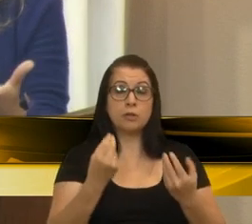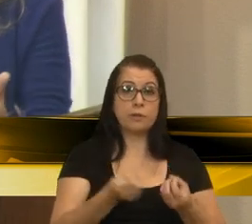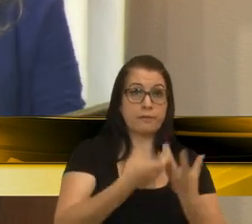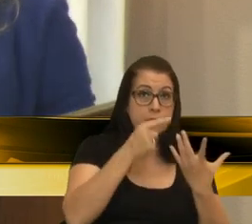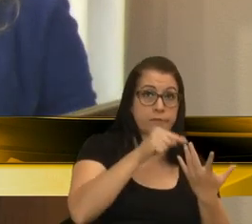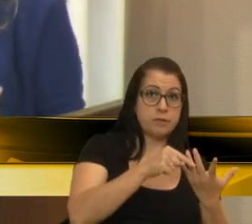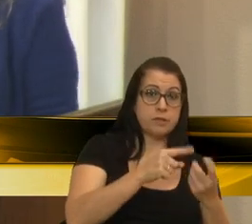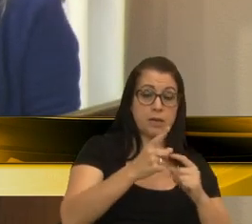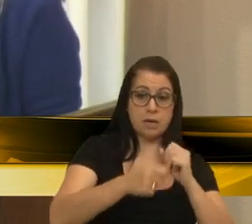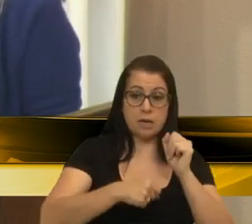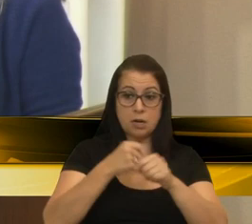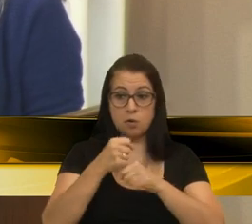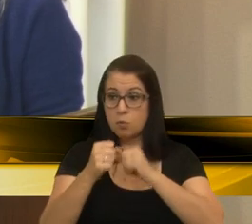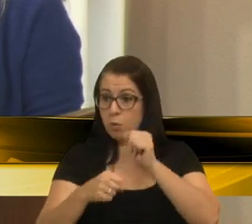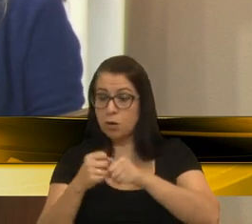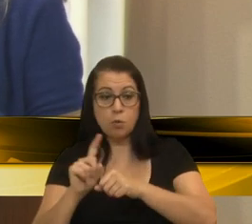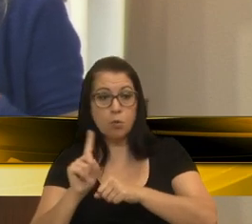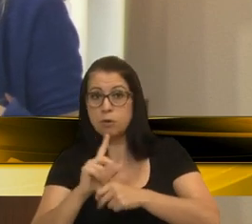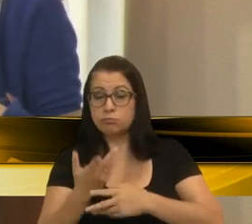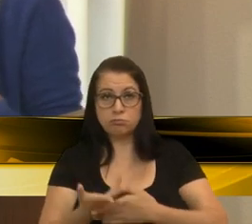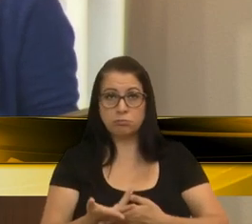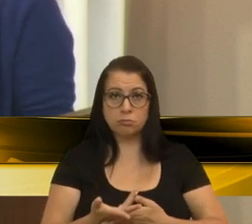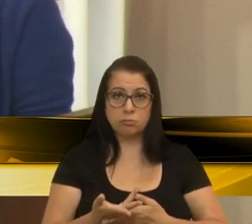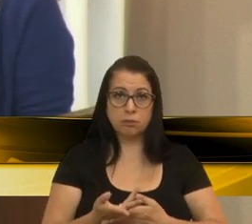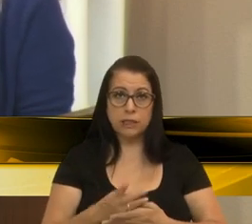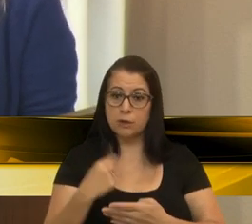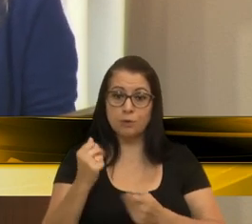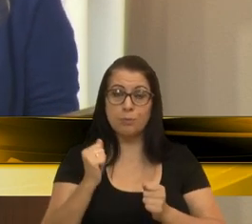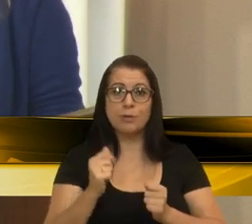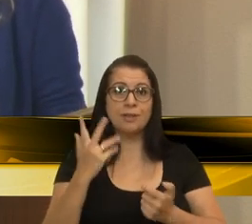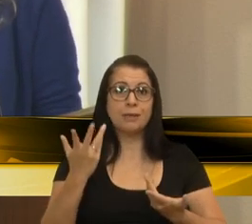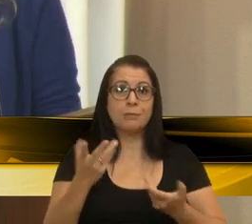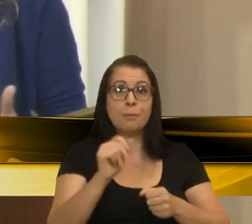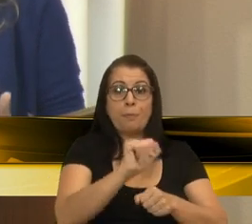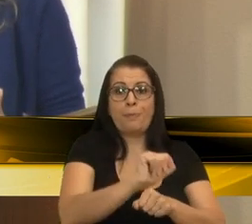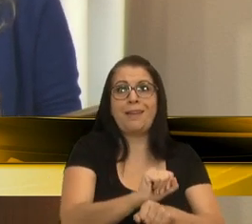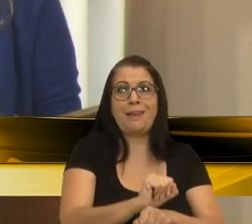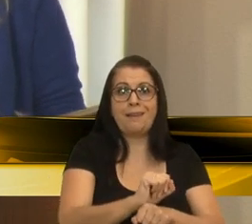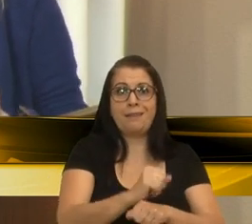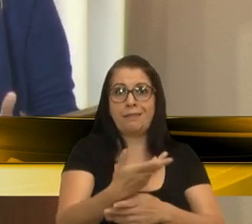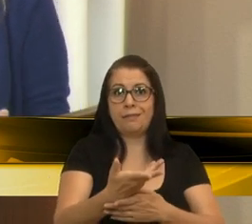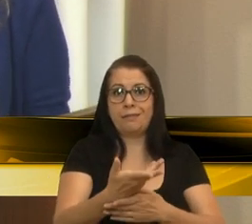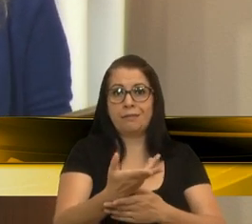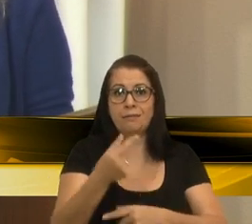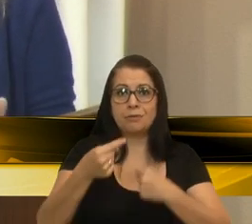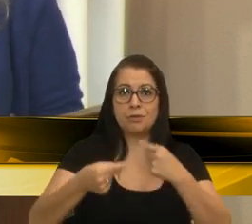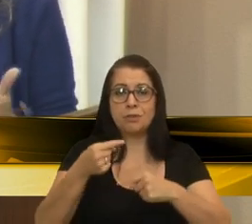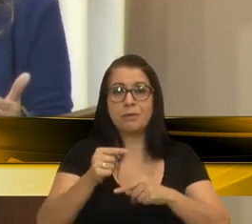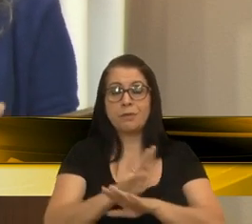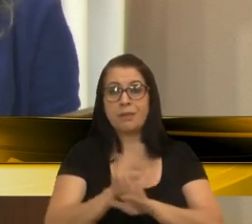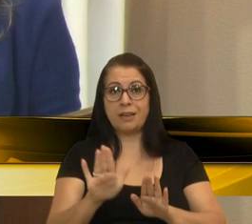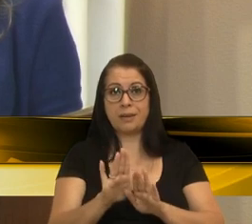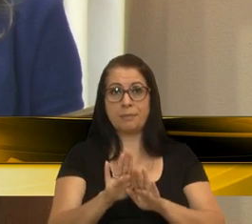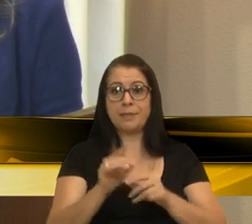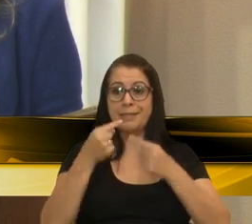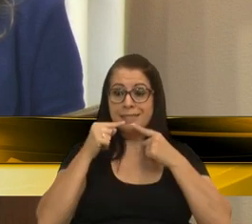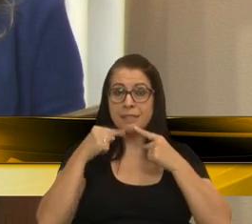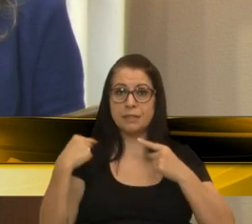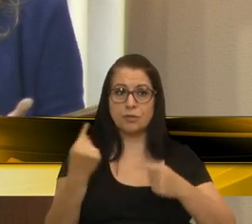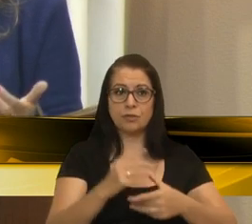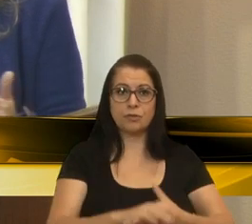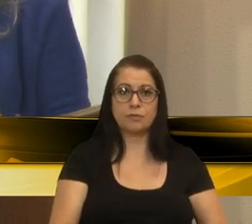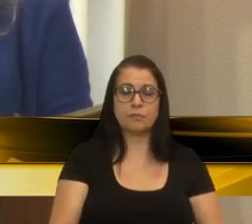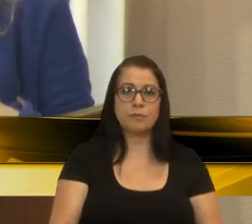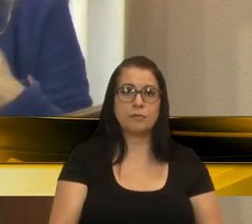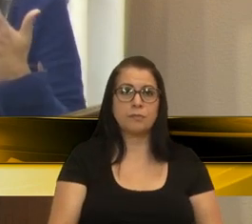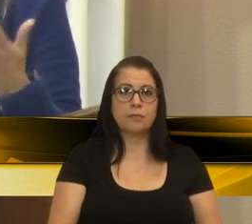vai ser anual, se ela não vai ser, né? E nós não podemos parar que a discussão acabe nas críticas de jornal